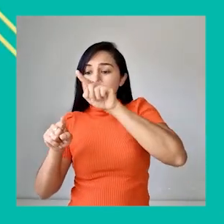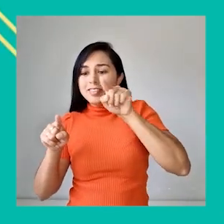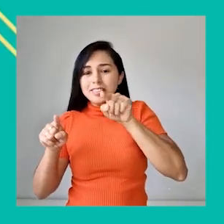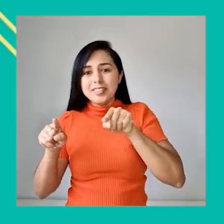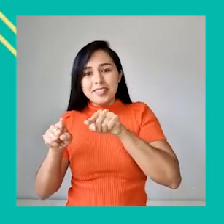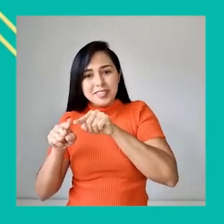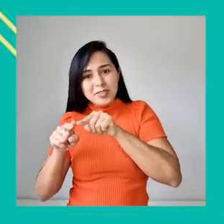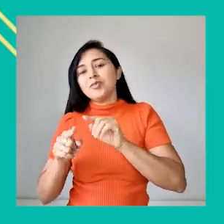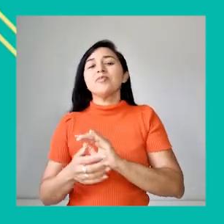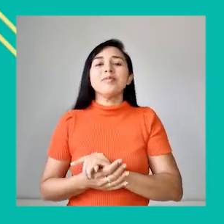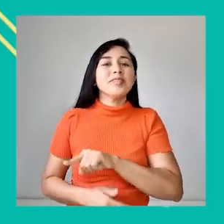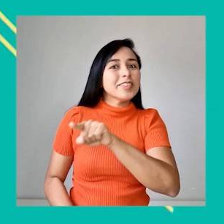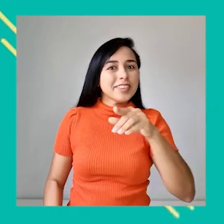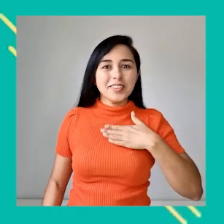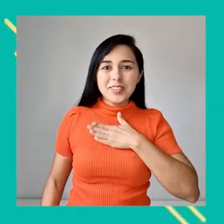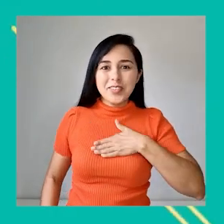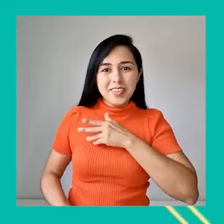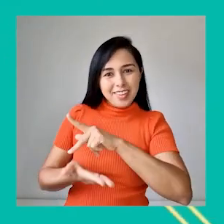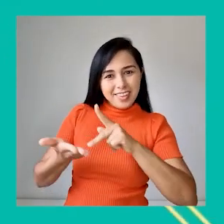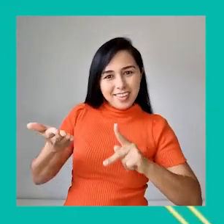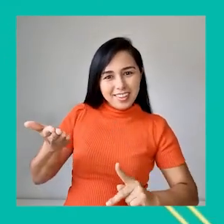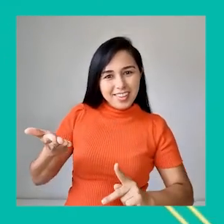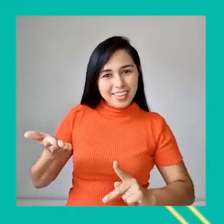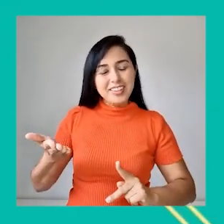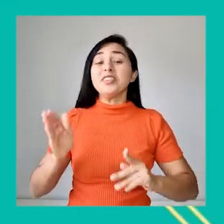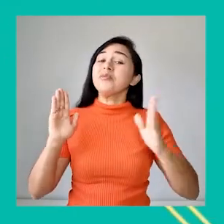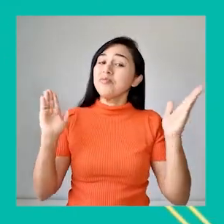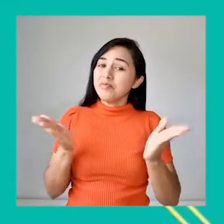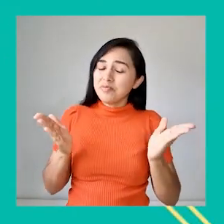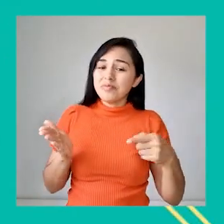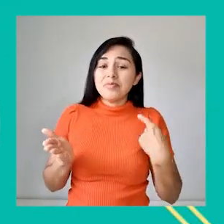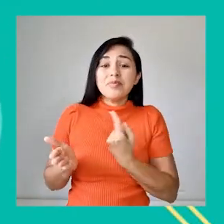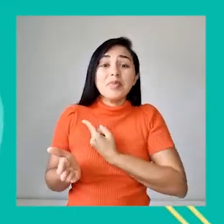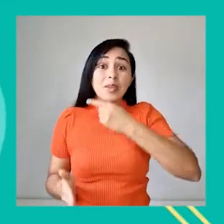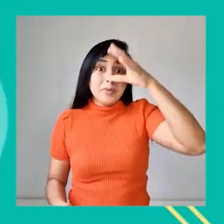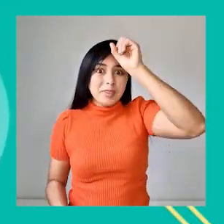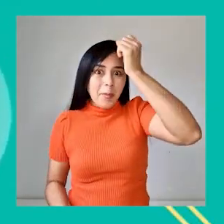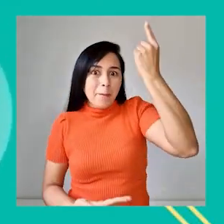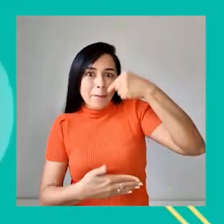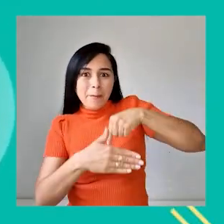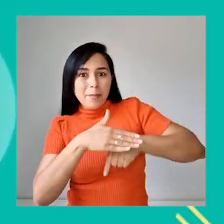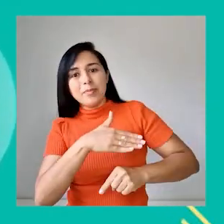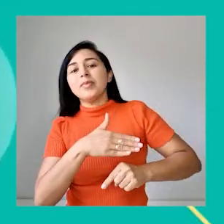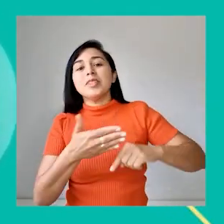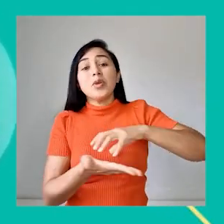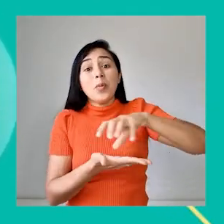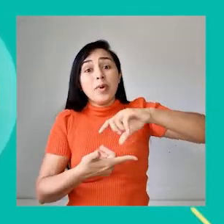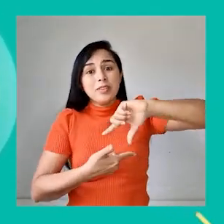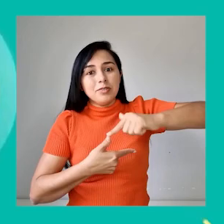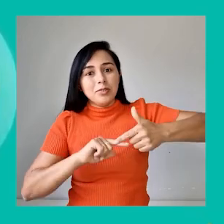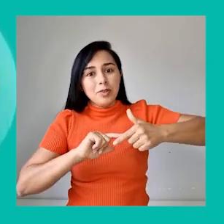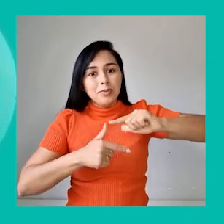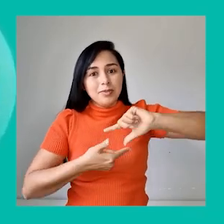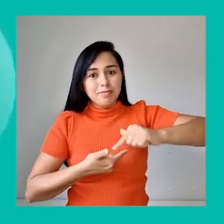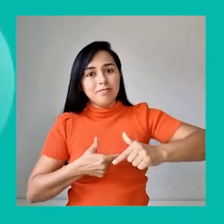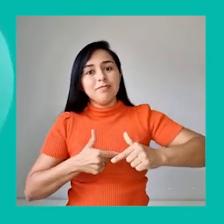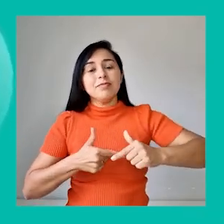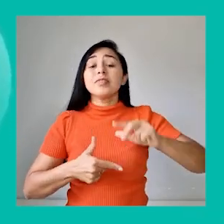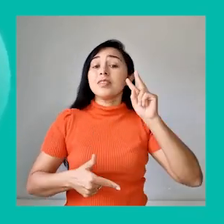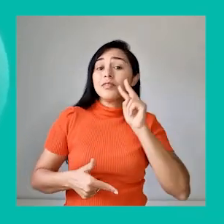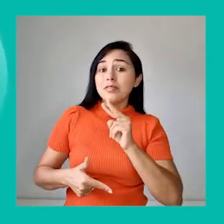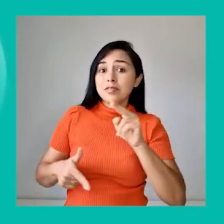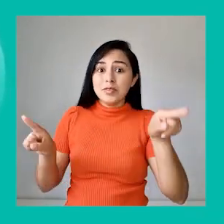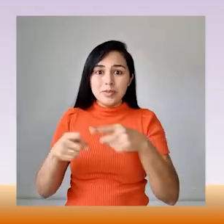Gostaram do poema, crianças? Agora vamos aprender um pouco mais sobre as formas geométricas por meio de uma música. Preste